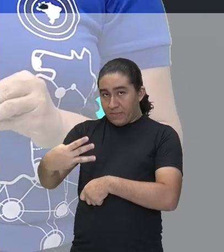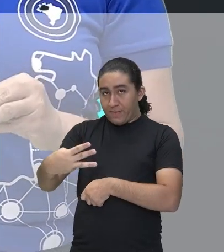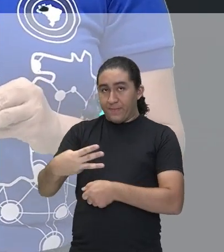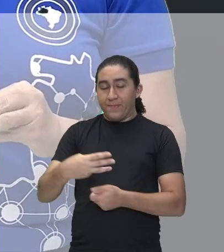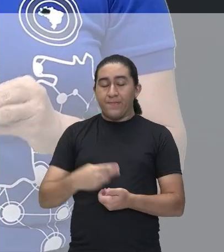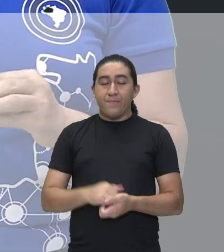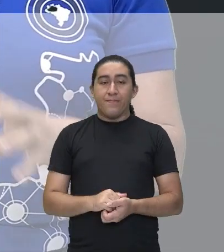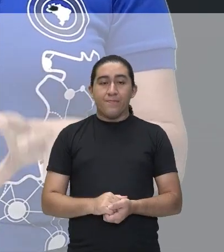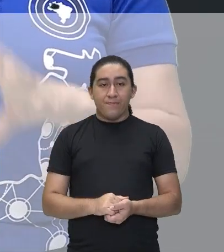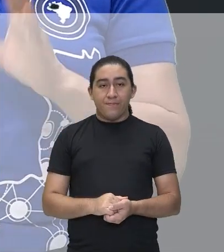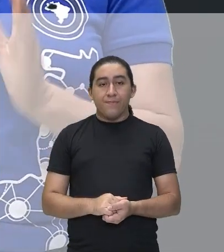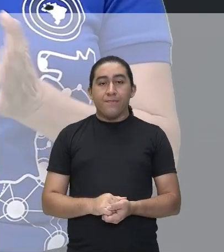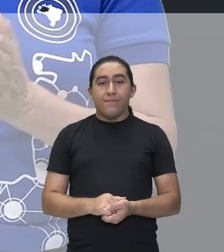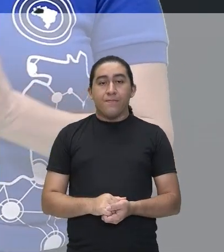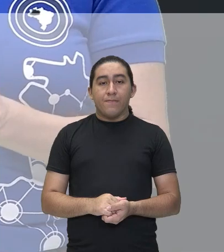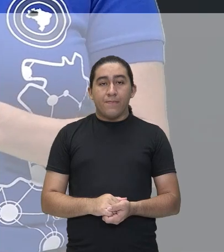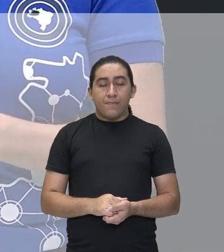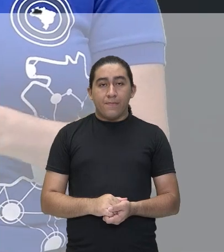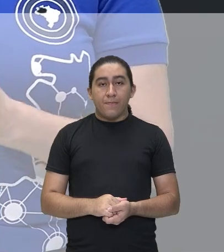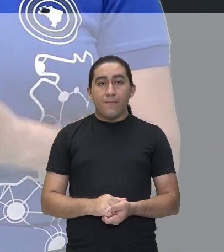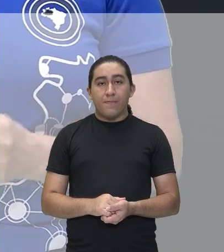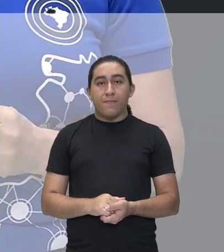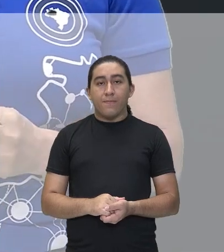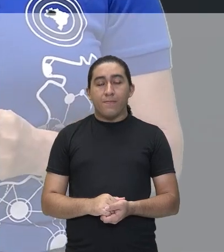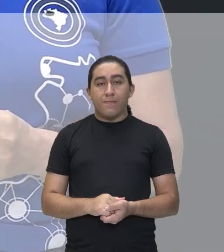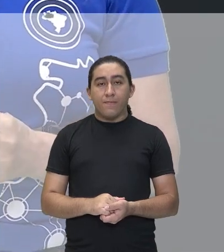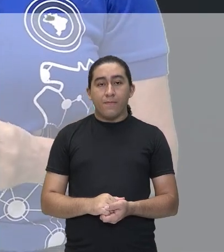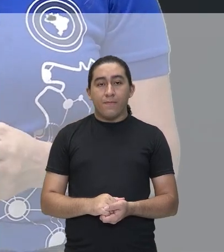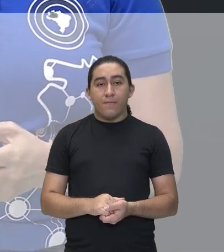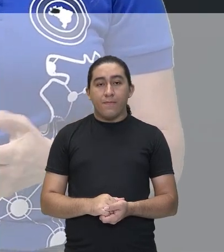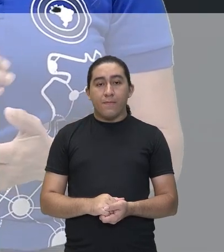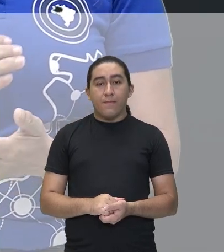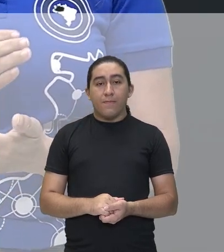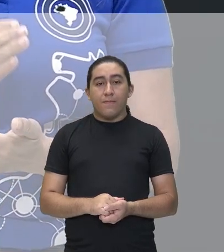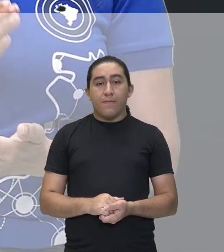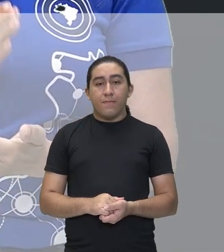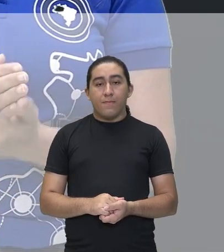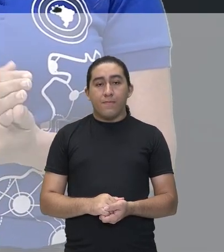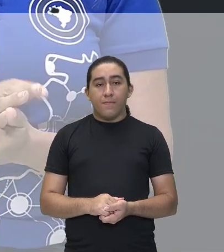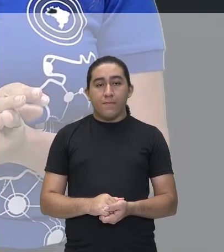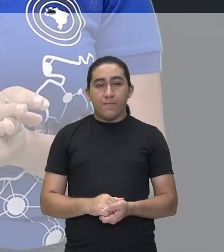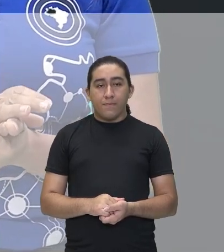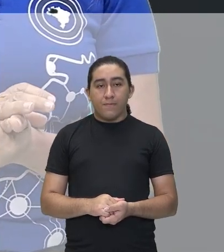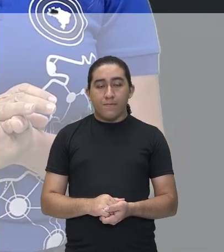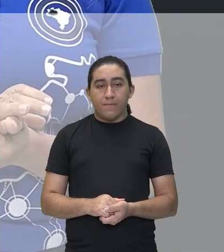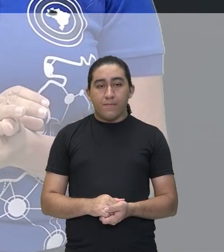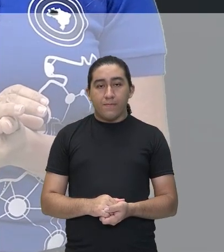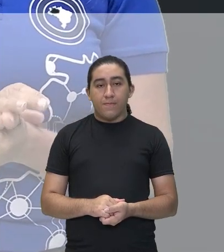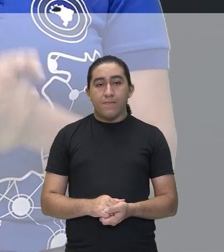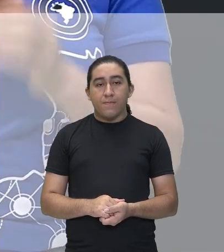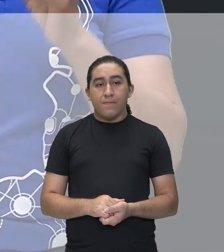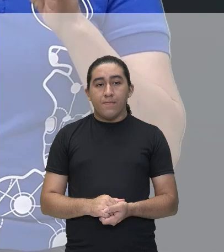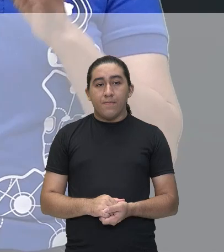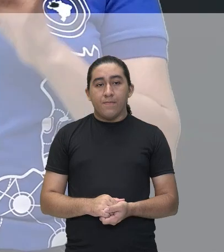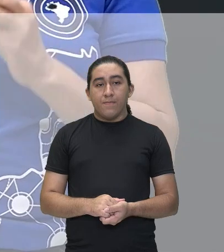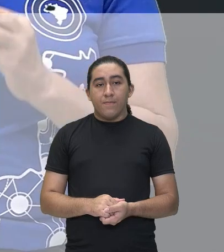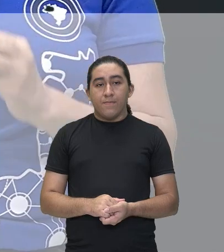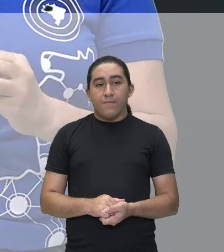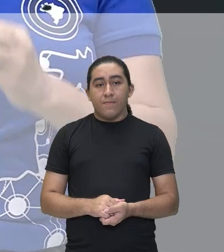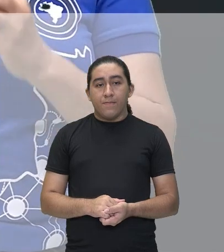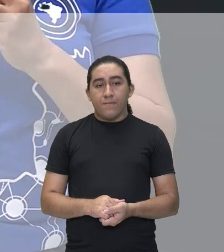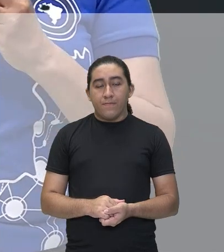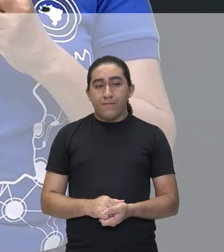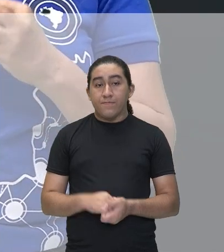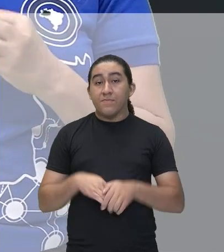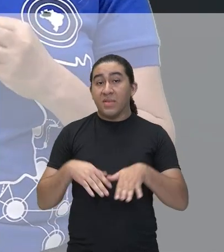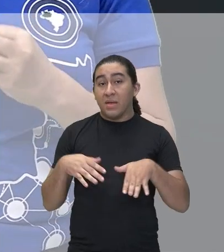em 3 etapas, né? Em 3 momentos. Então, a gente vai ver o